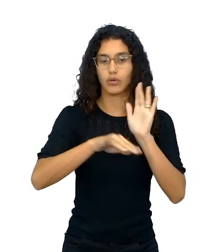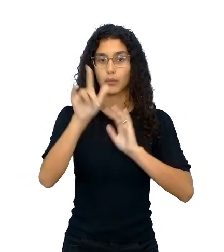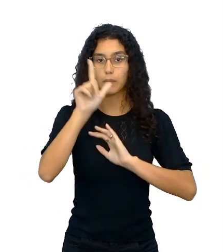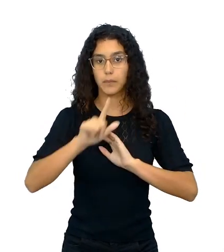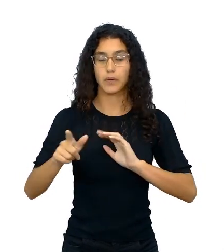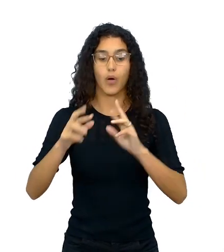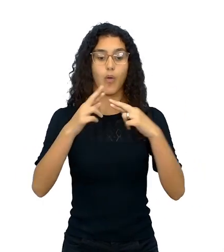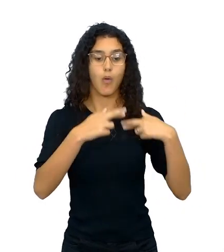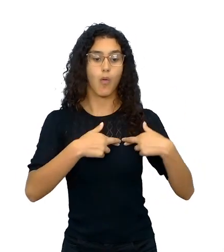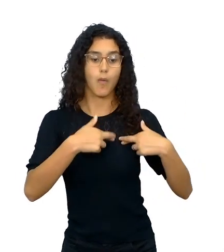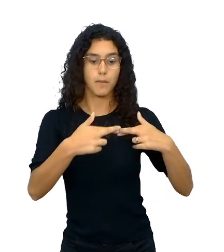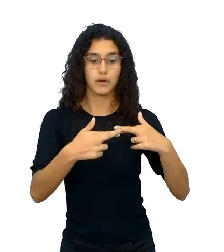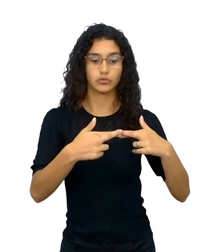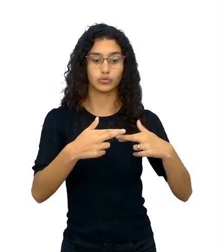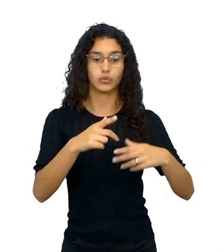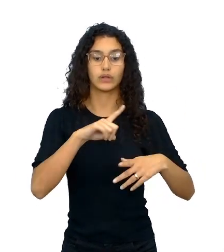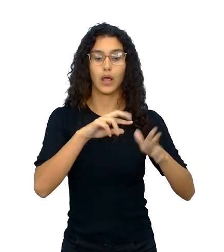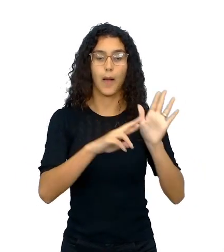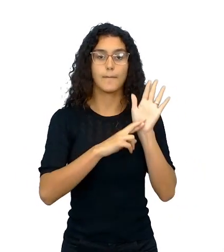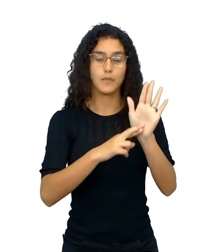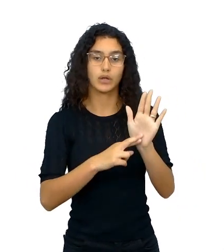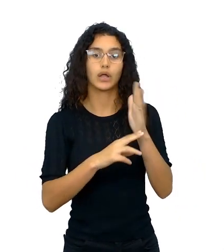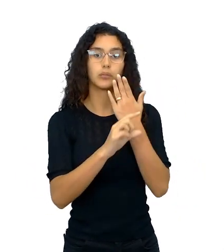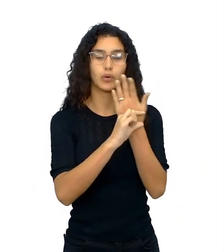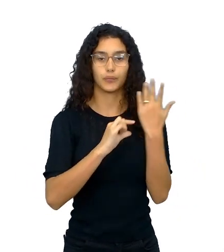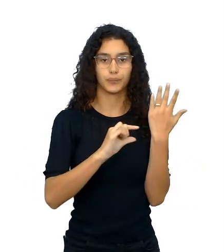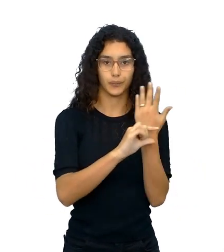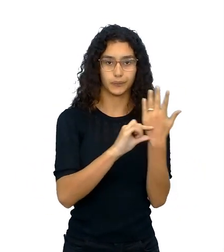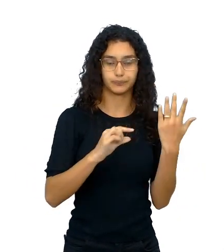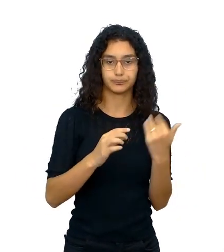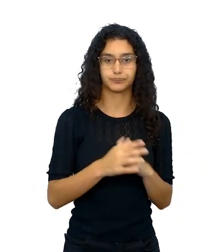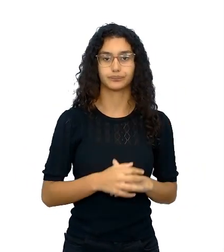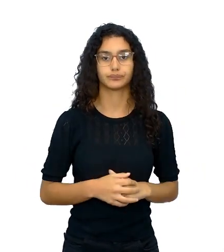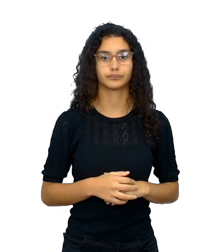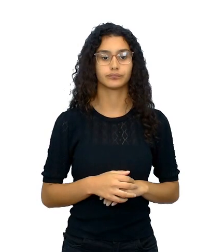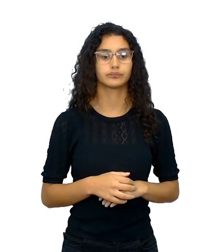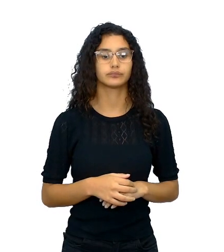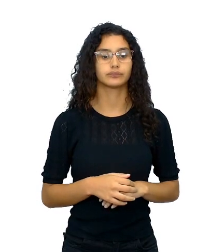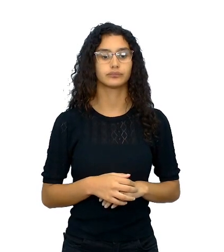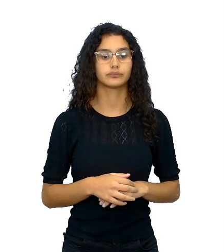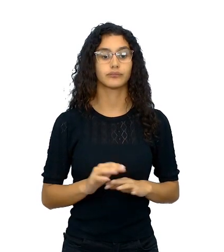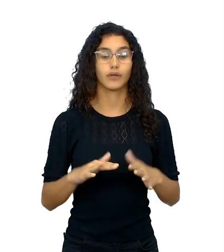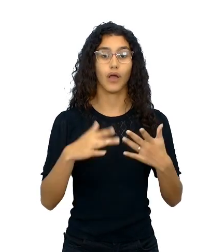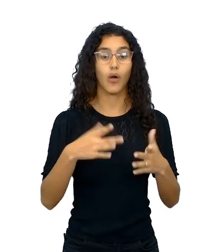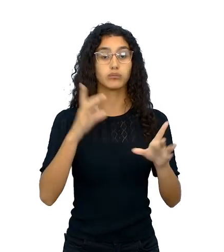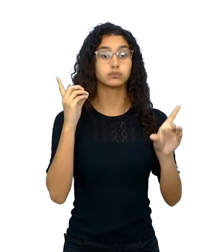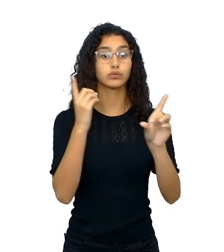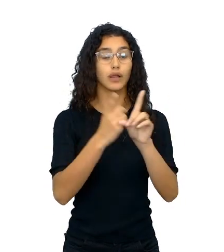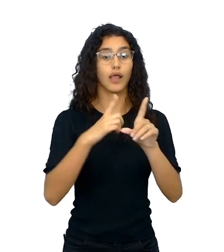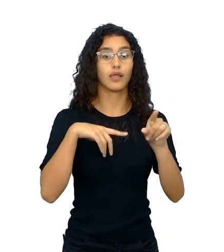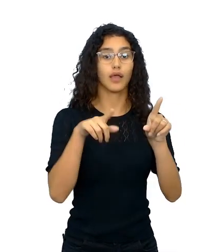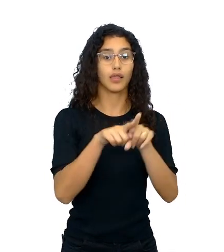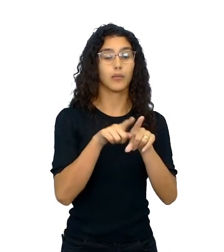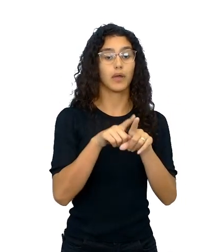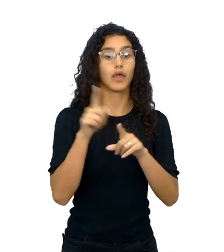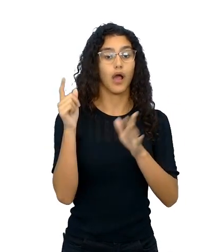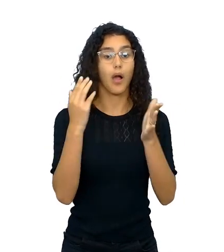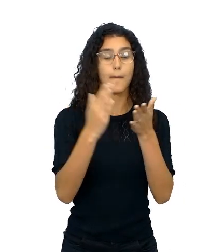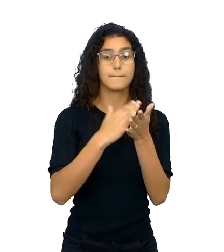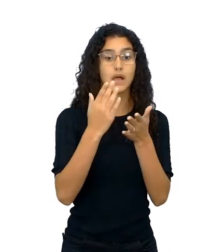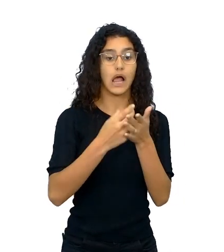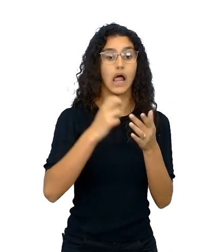texto literário romance romântico apontados pelo autor. Então, vocês vão encontrar lá na